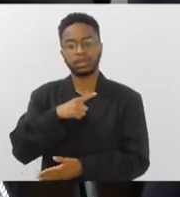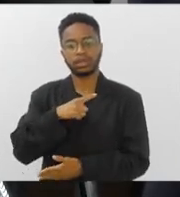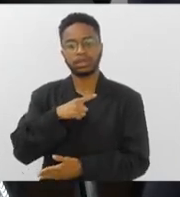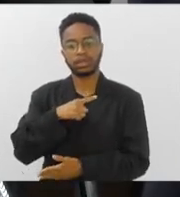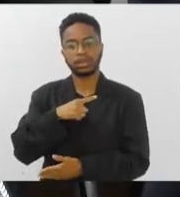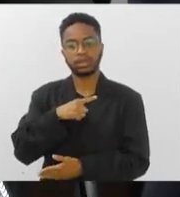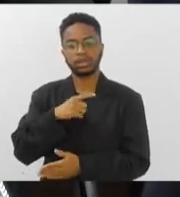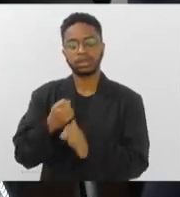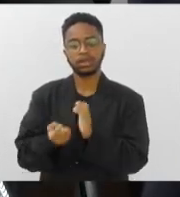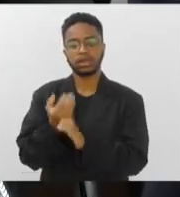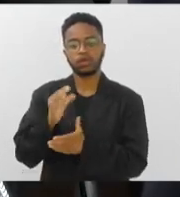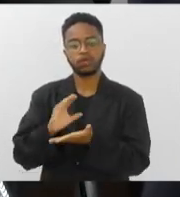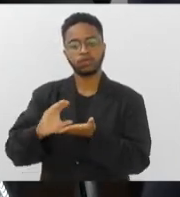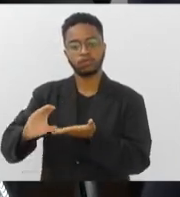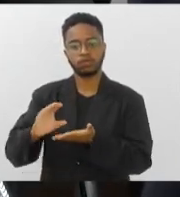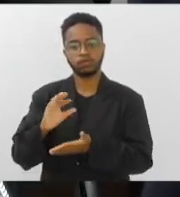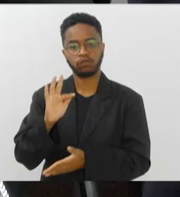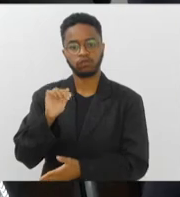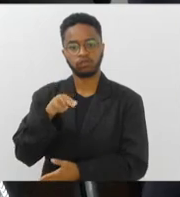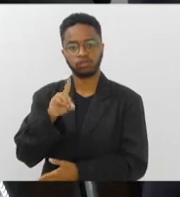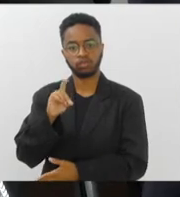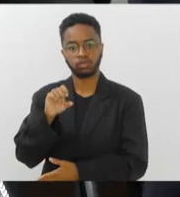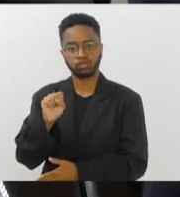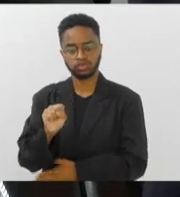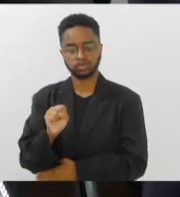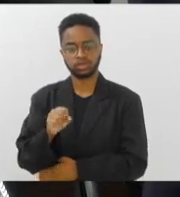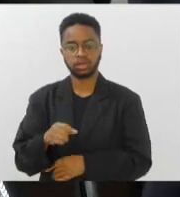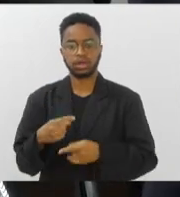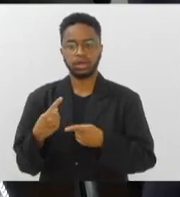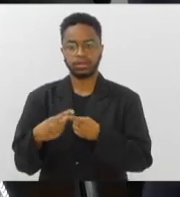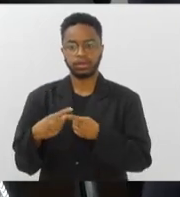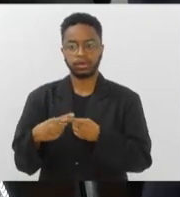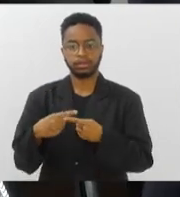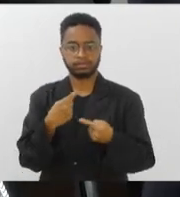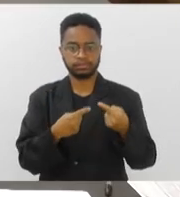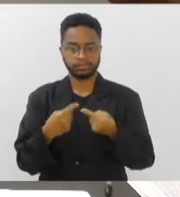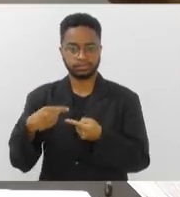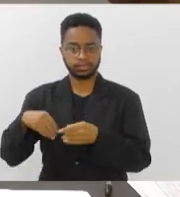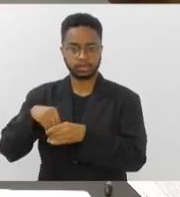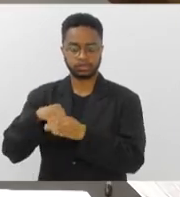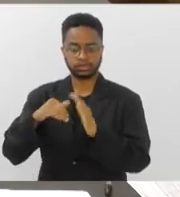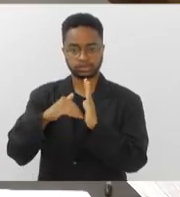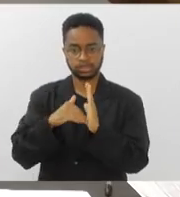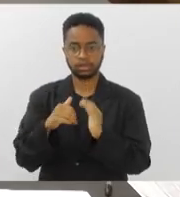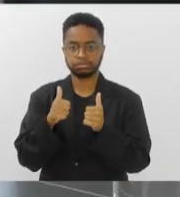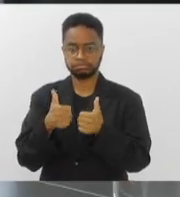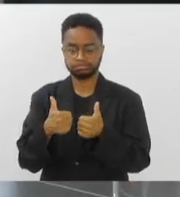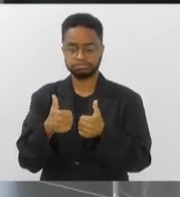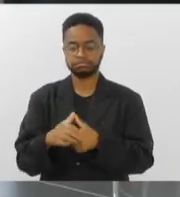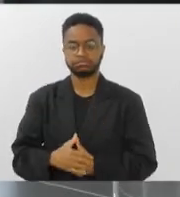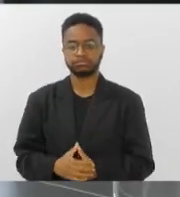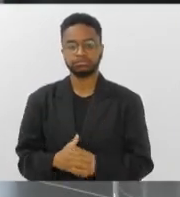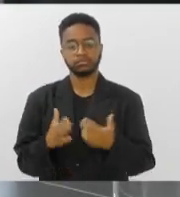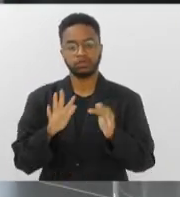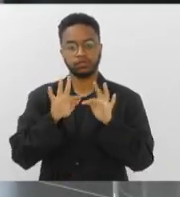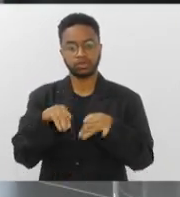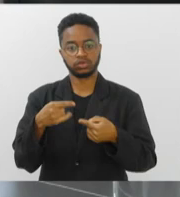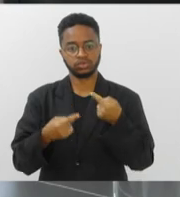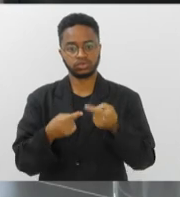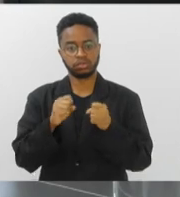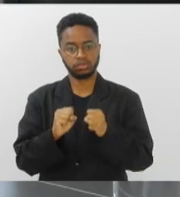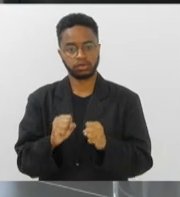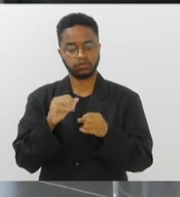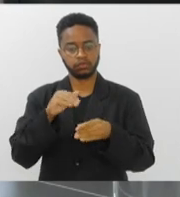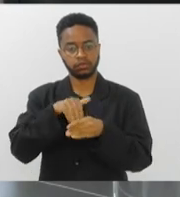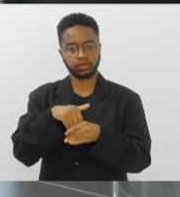criação de fundos. Está tramitando no Senado. Bem observado. Então... Encerrada a discussão e votação,